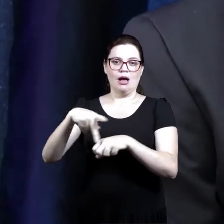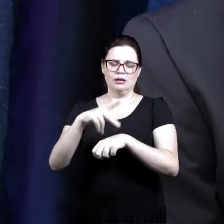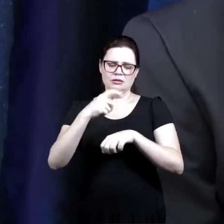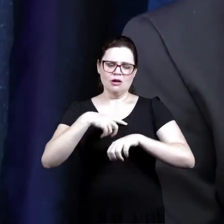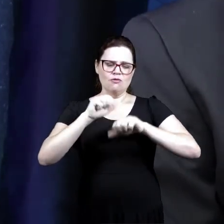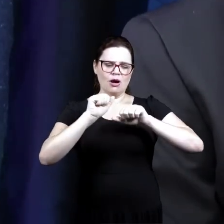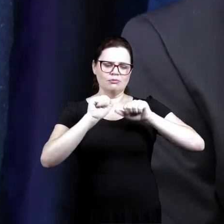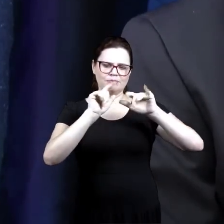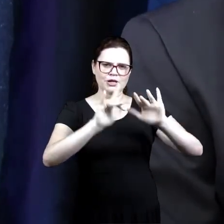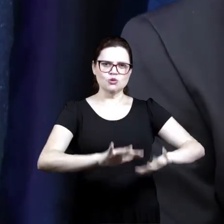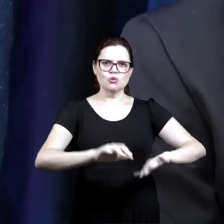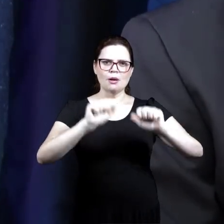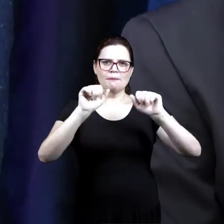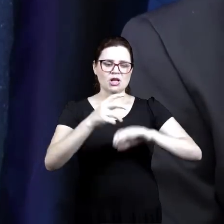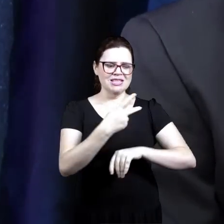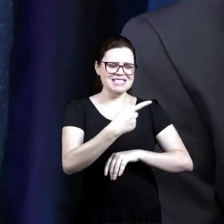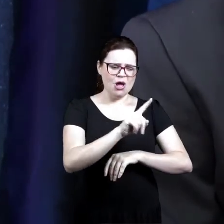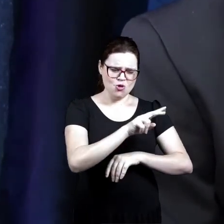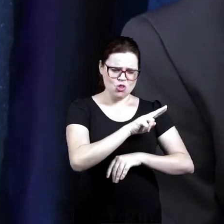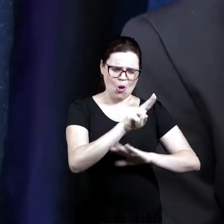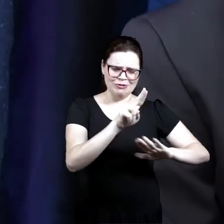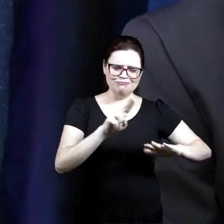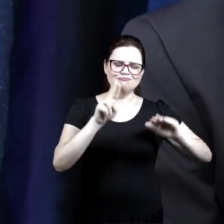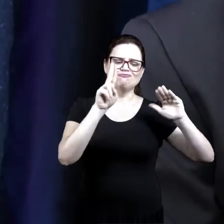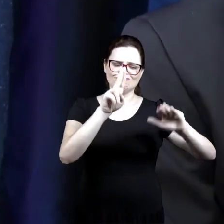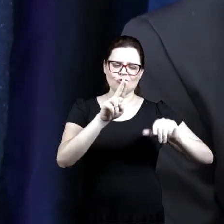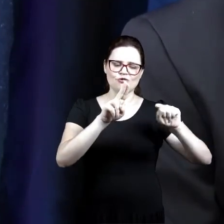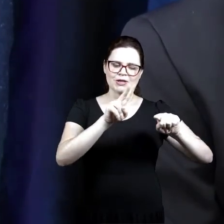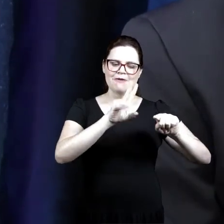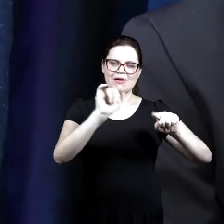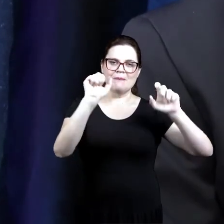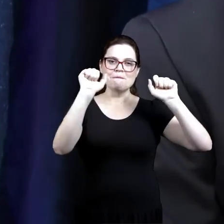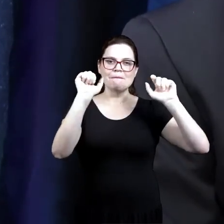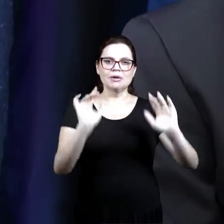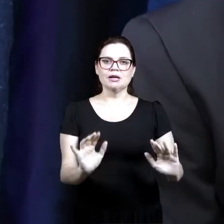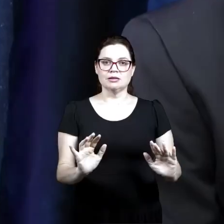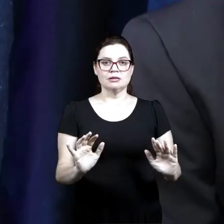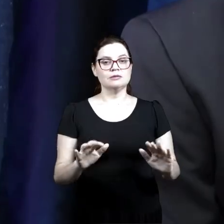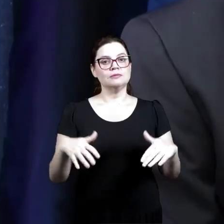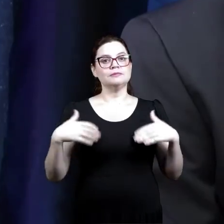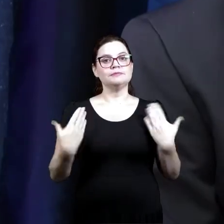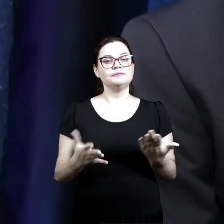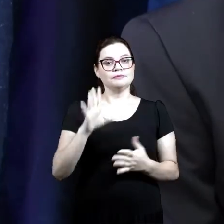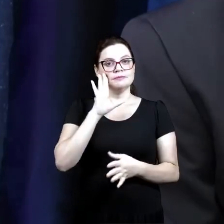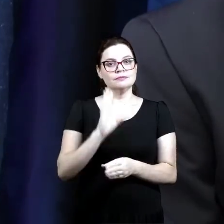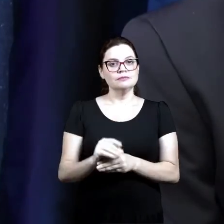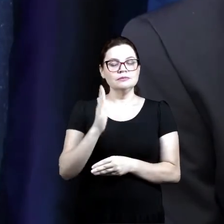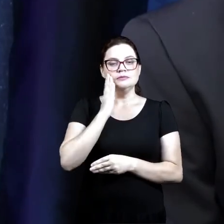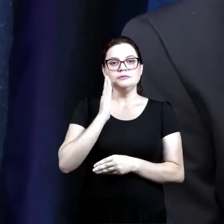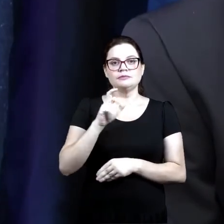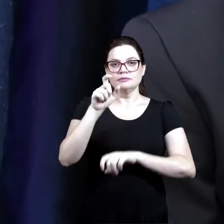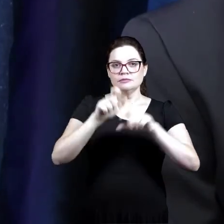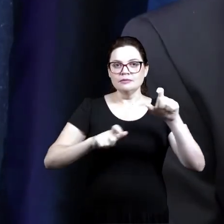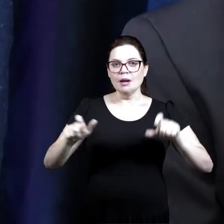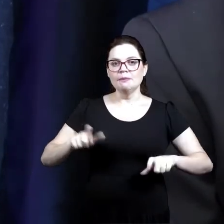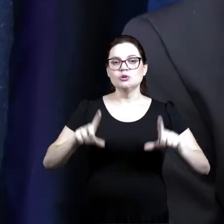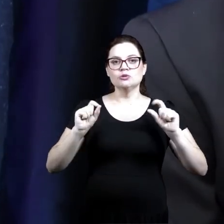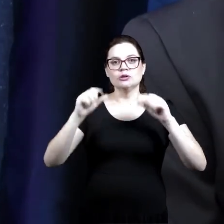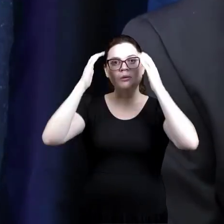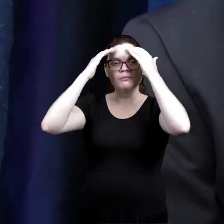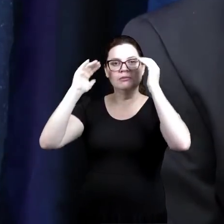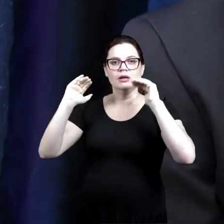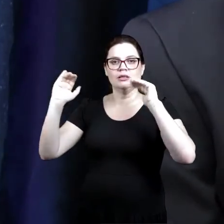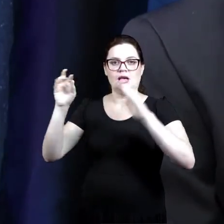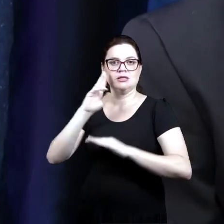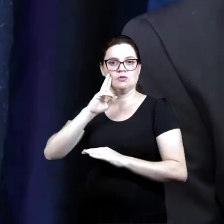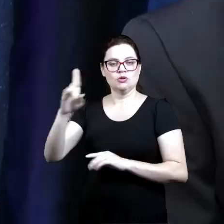e engrandecerei o teu nome, e tu serás uma bênção. Então, quer dizer, o que Deus faz na vida daquele que sai